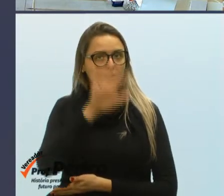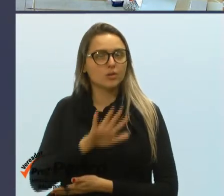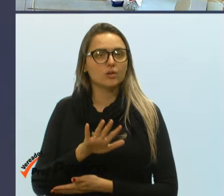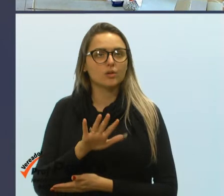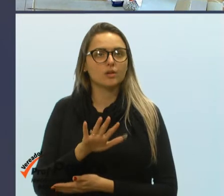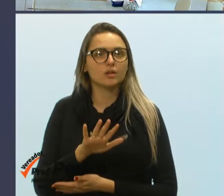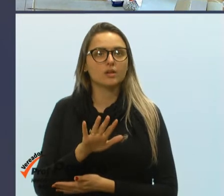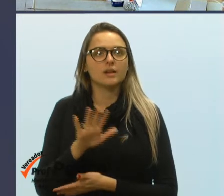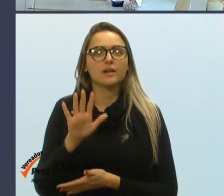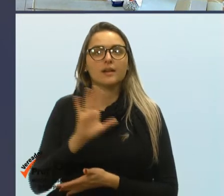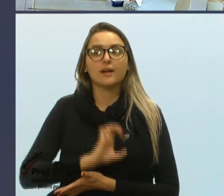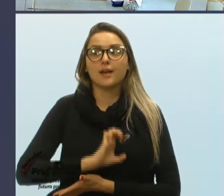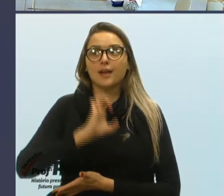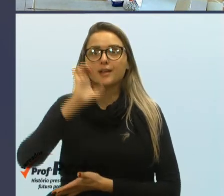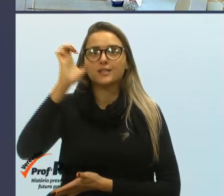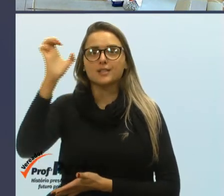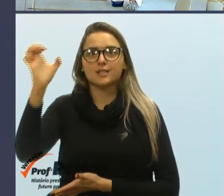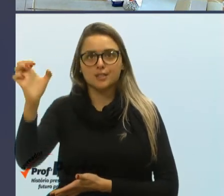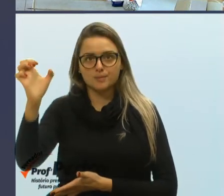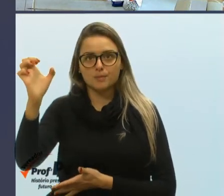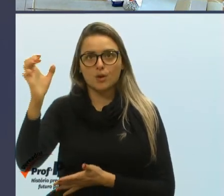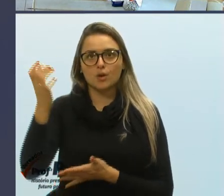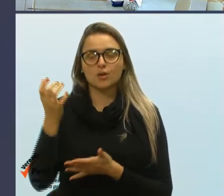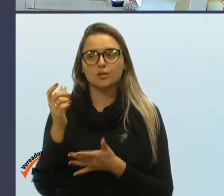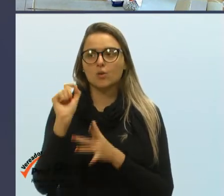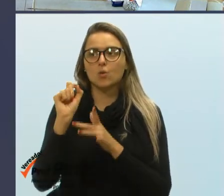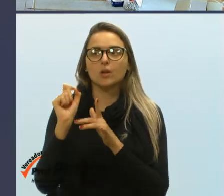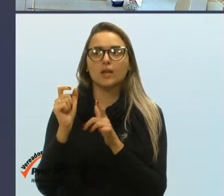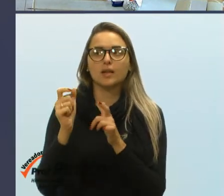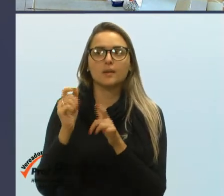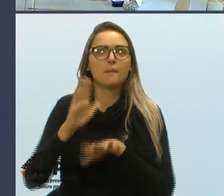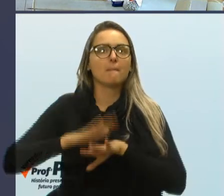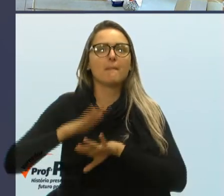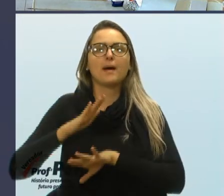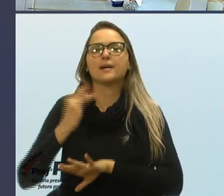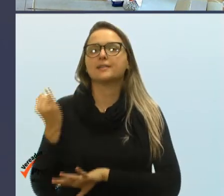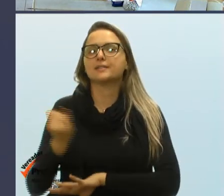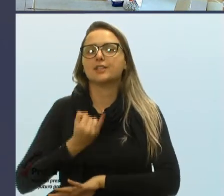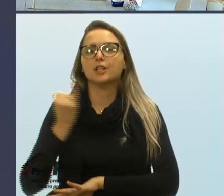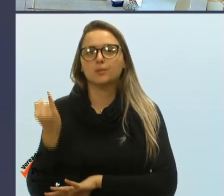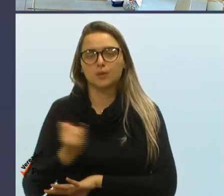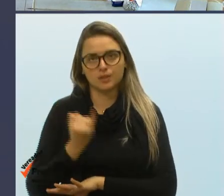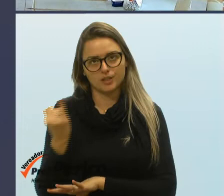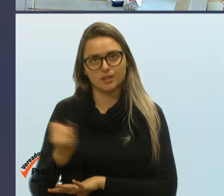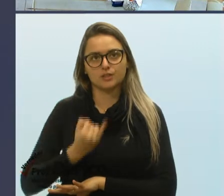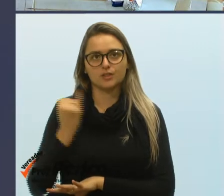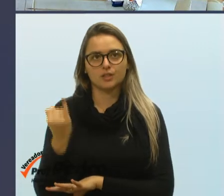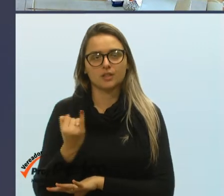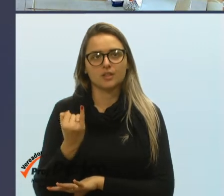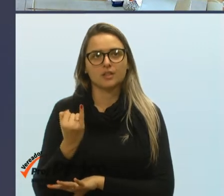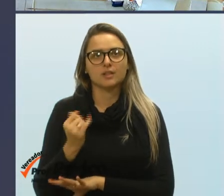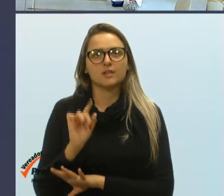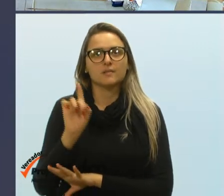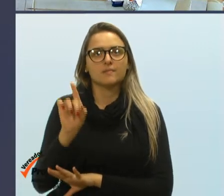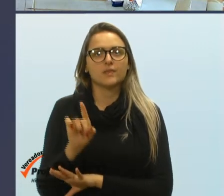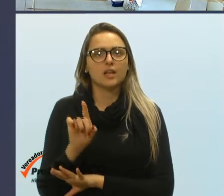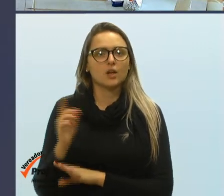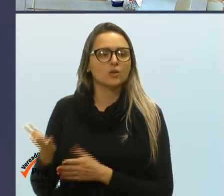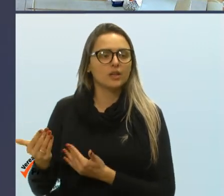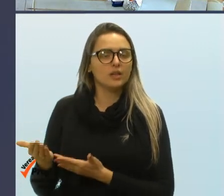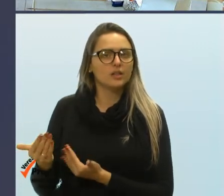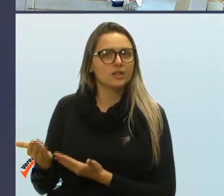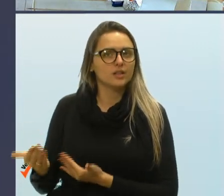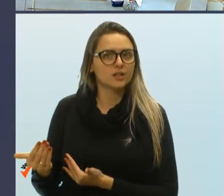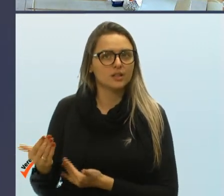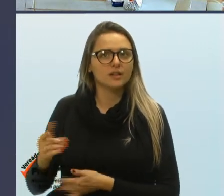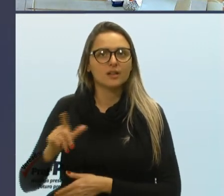está exportando o maior produto, que são os nossos jovens talentosos, que estão